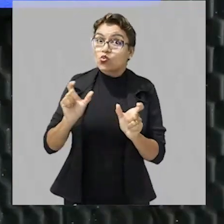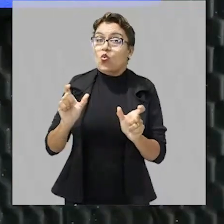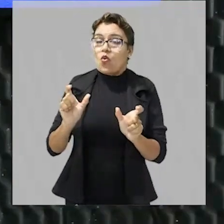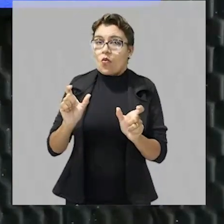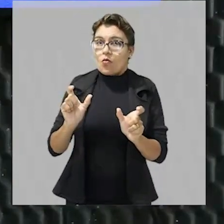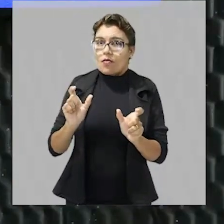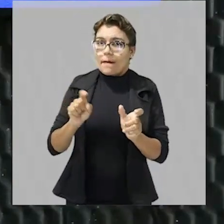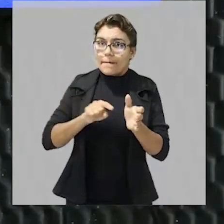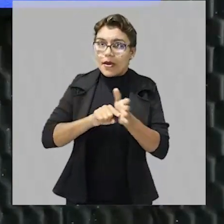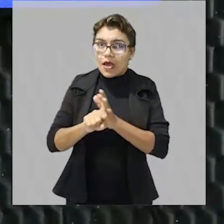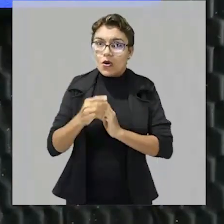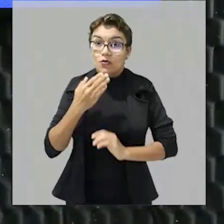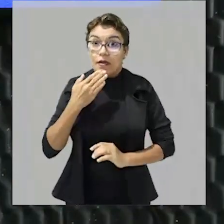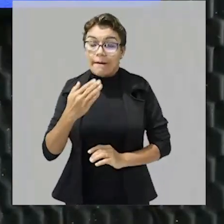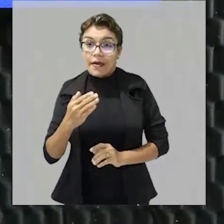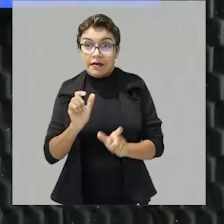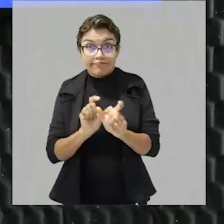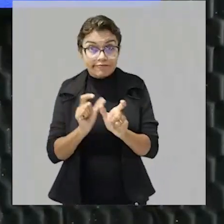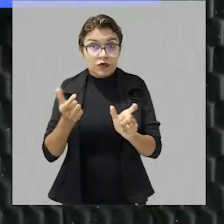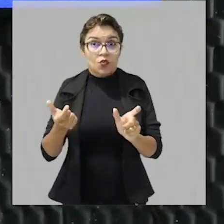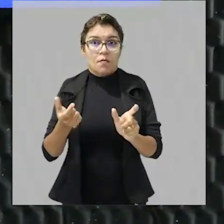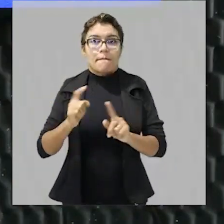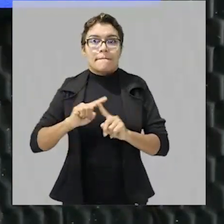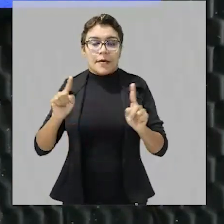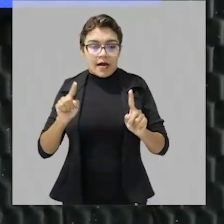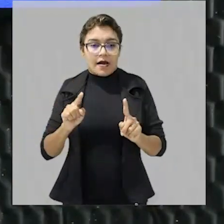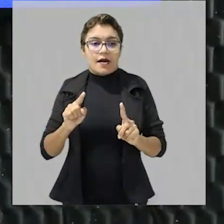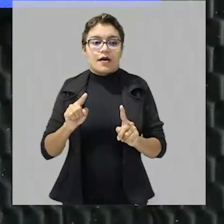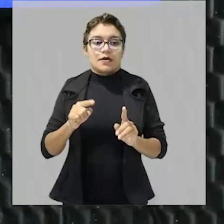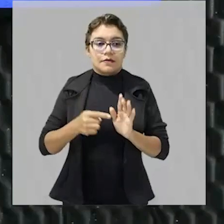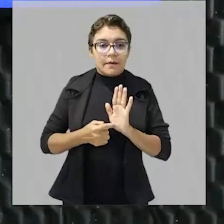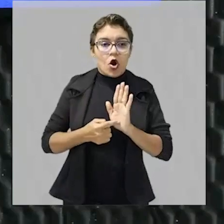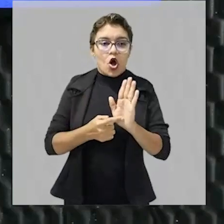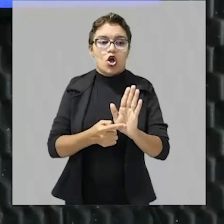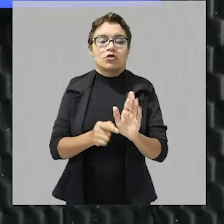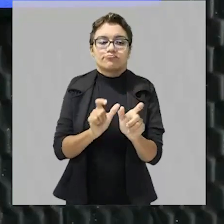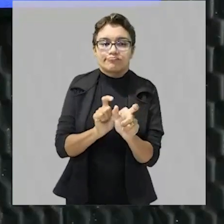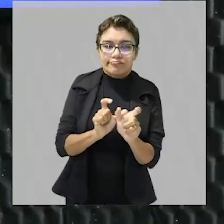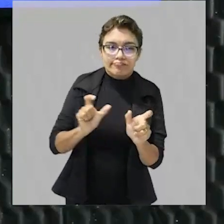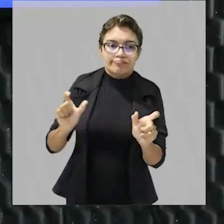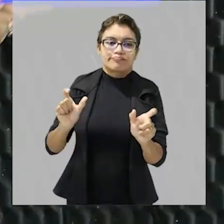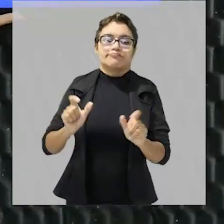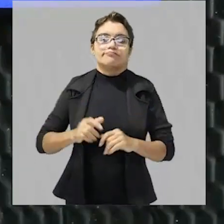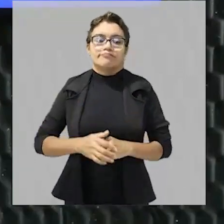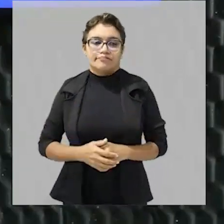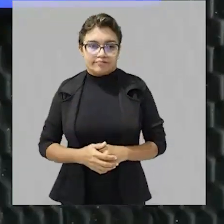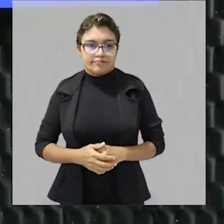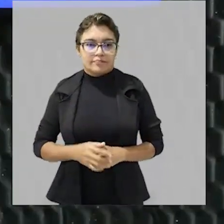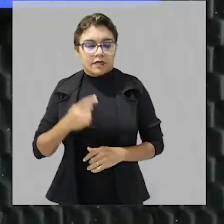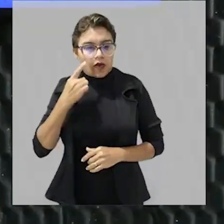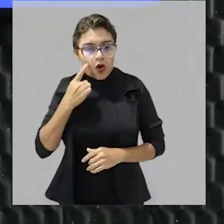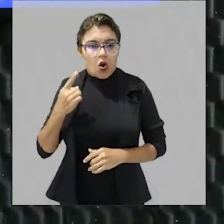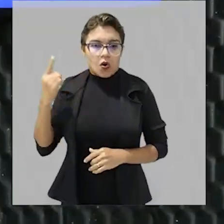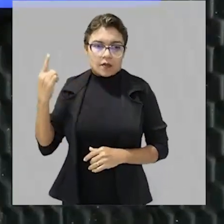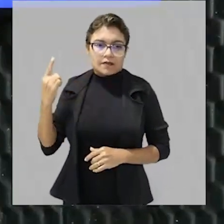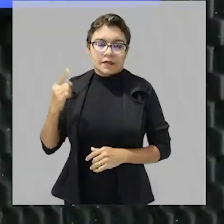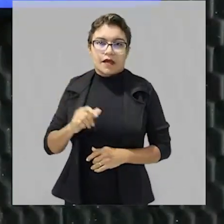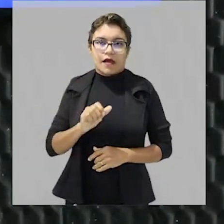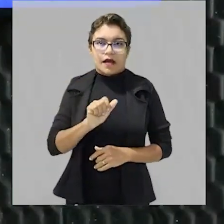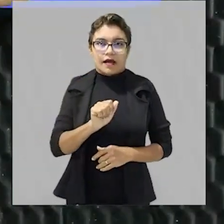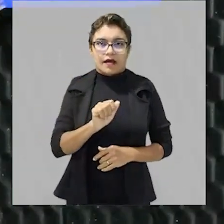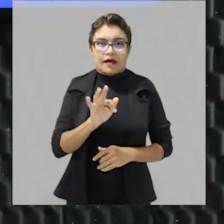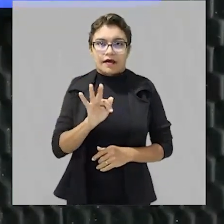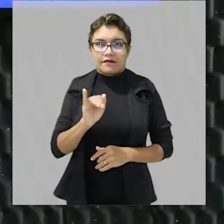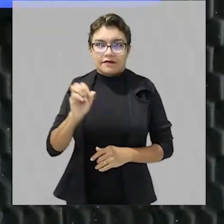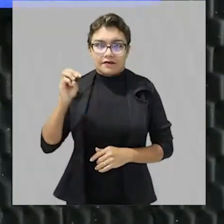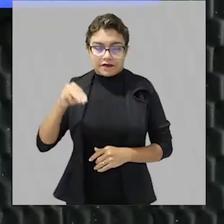ter uma gama de palavras para nós sabermos usá-las adequadamente, sobretudo na nossa redação.